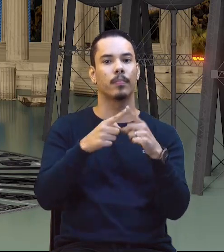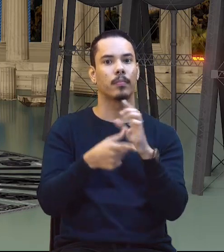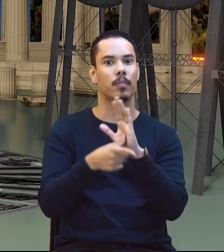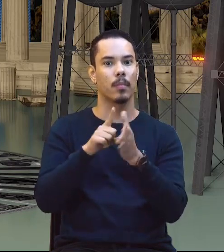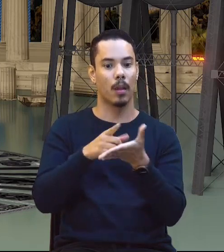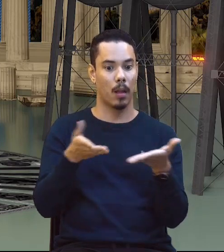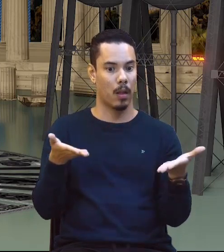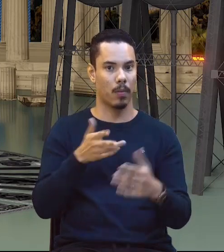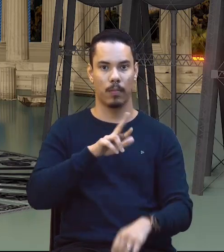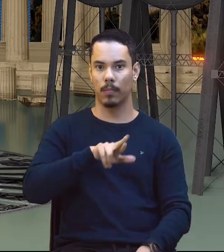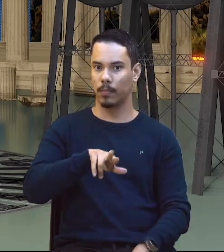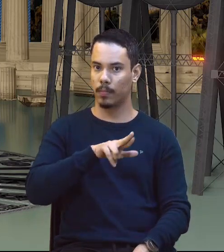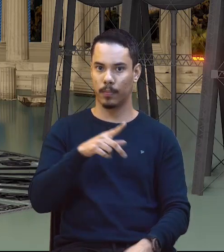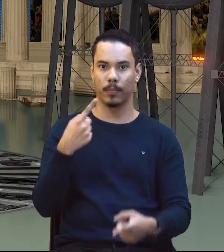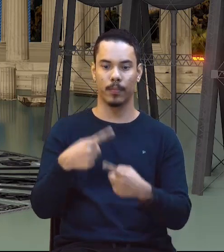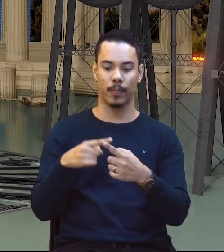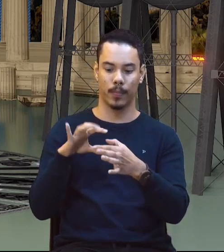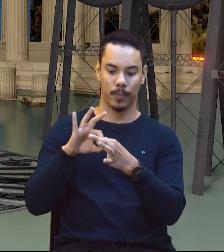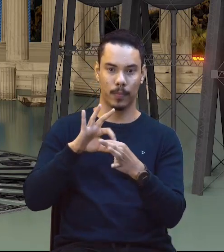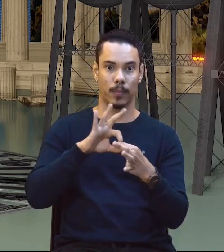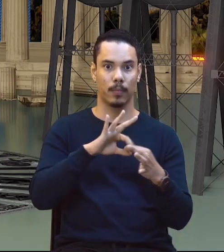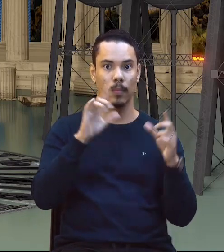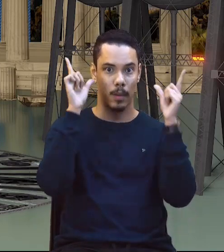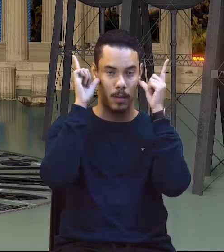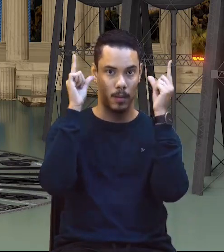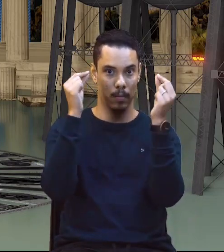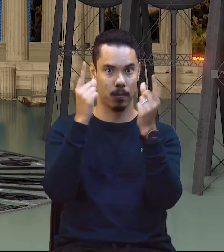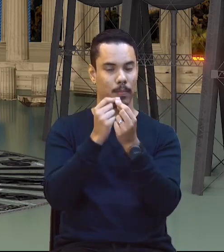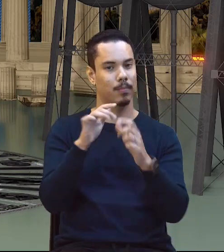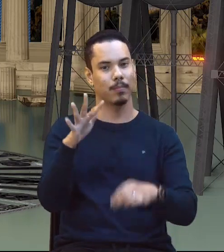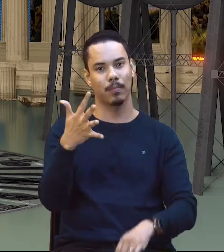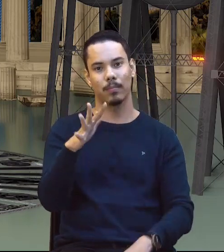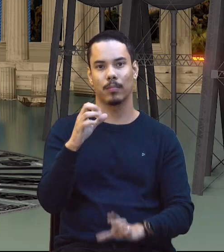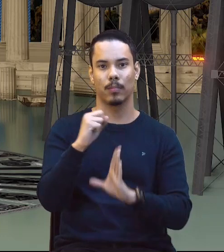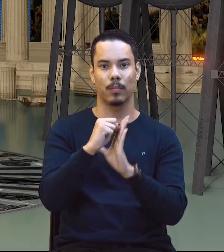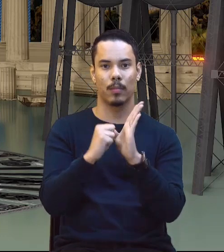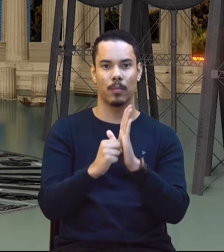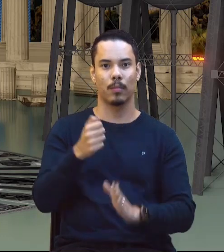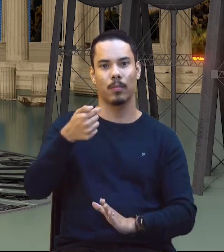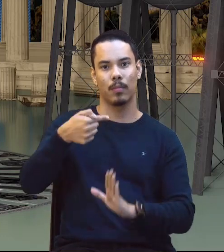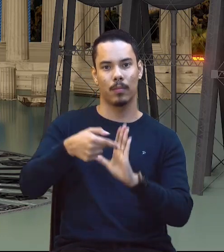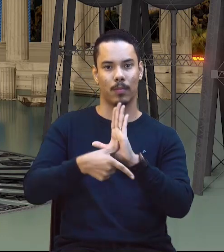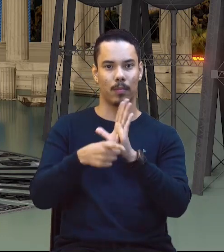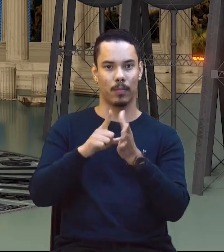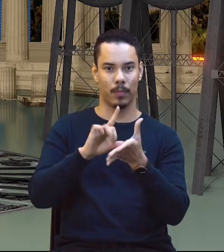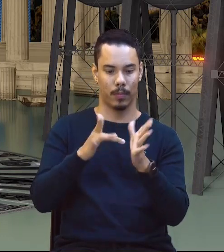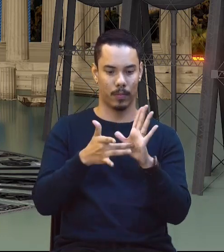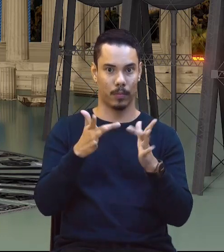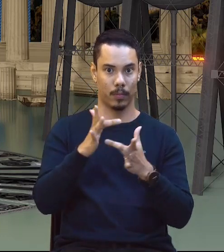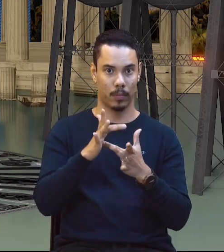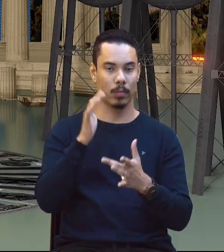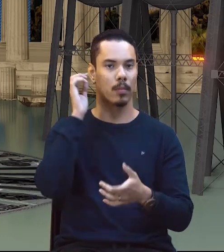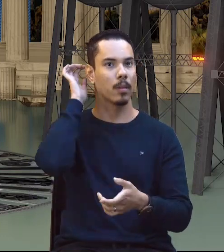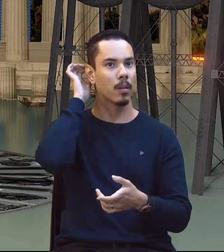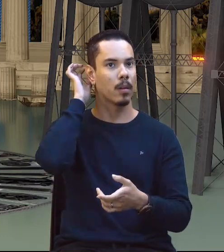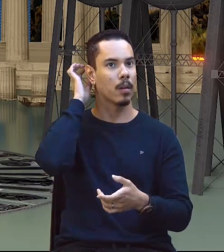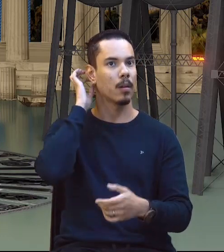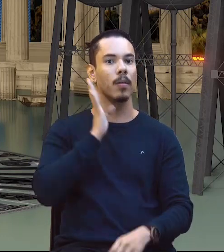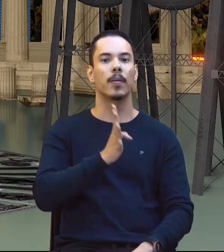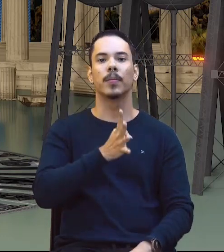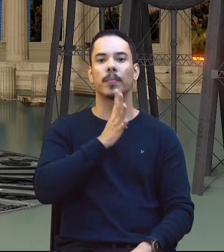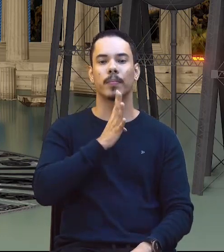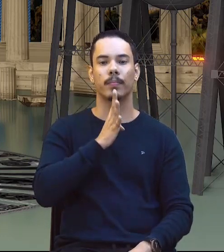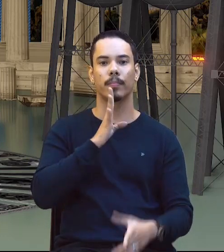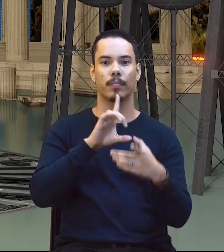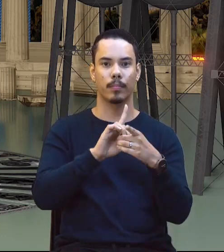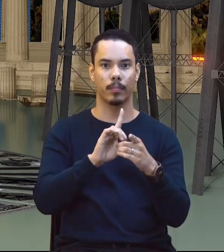contexto histórico da Grécia Antiga, por volta do século 7 a.C., conhecendo a democracia